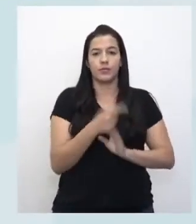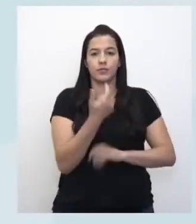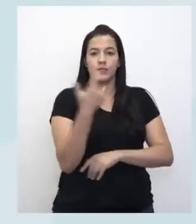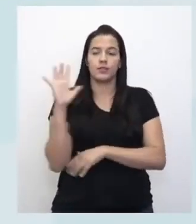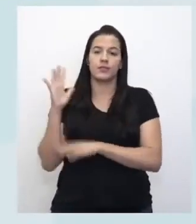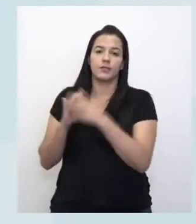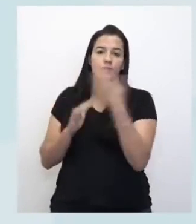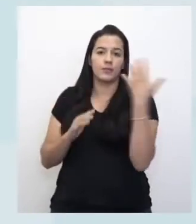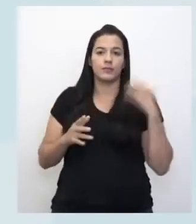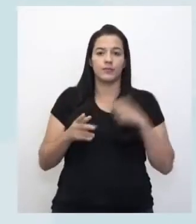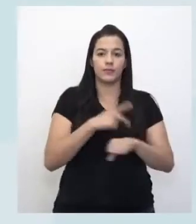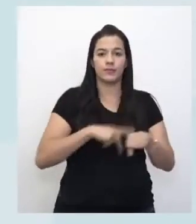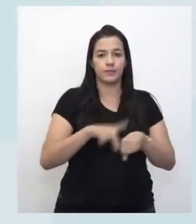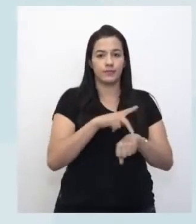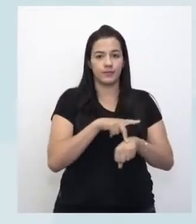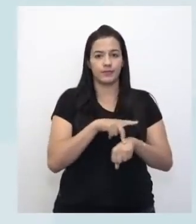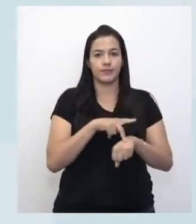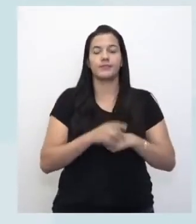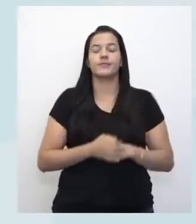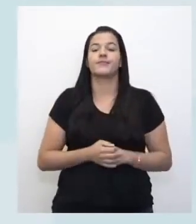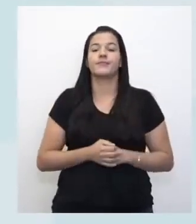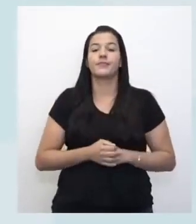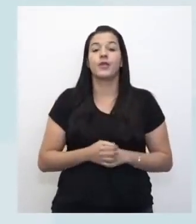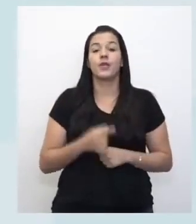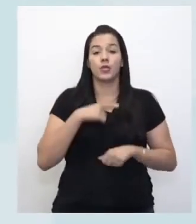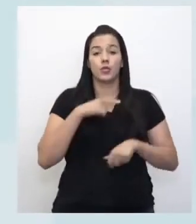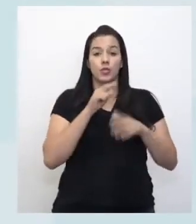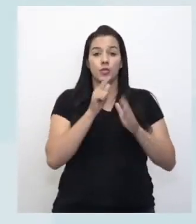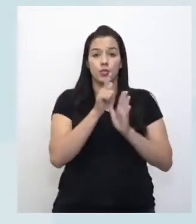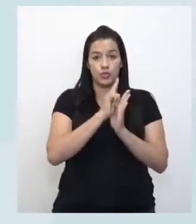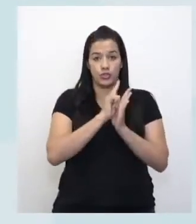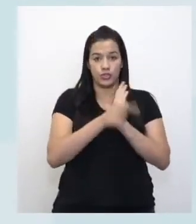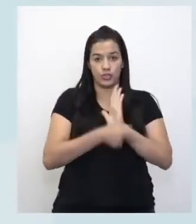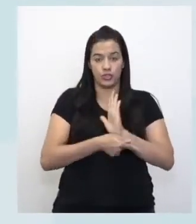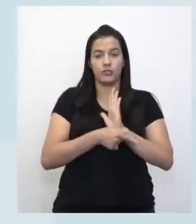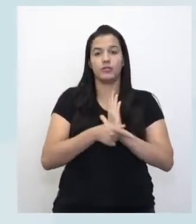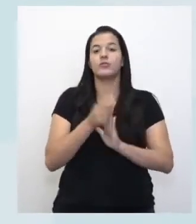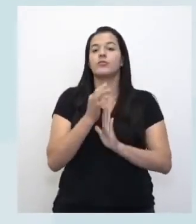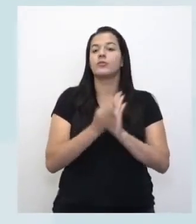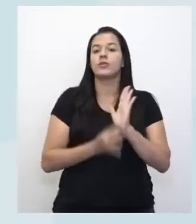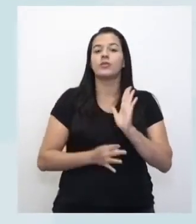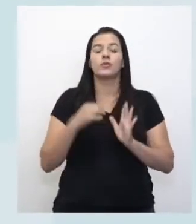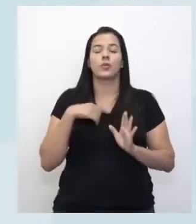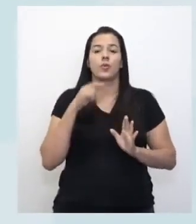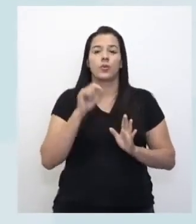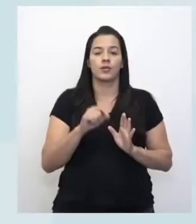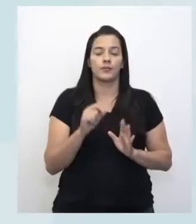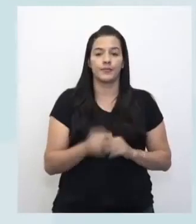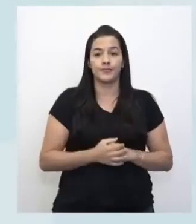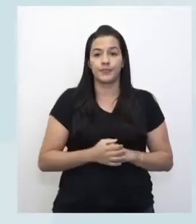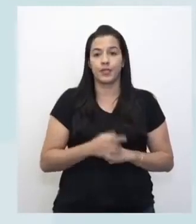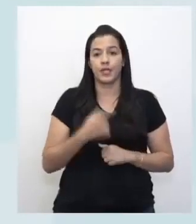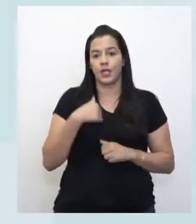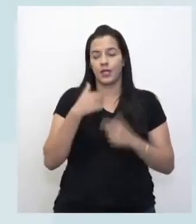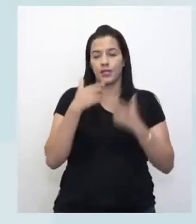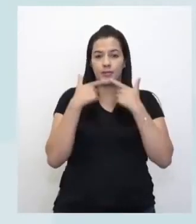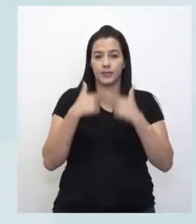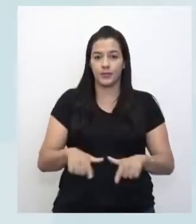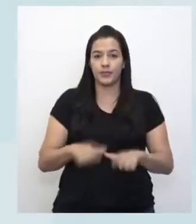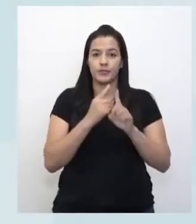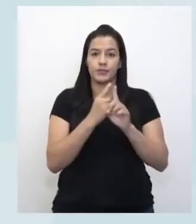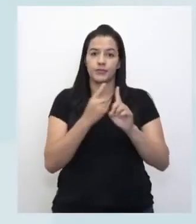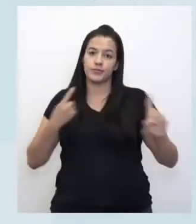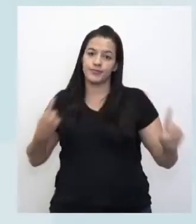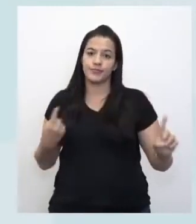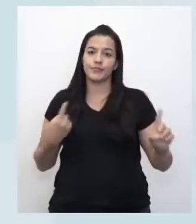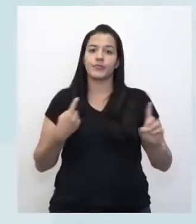ao país. No gênero textual apresentado, podemos perceber que a linguagem utilizada se distancia da